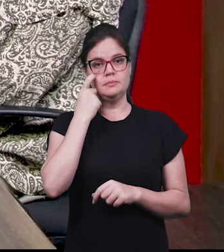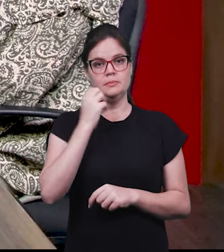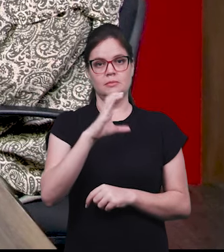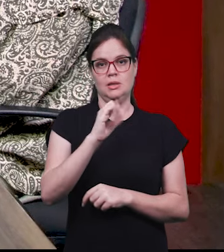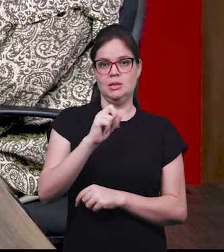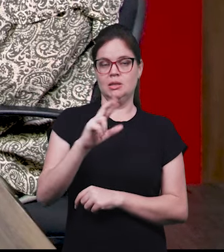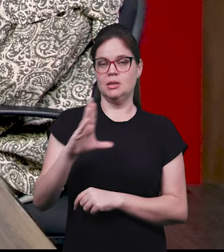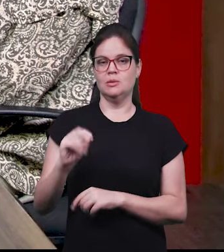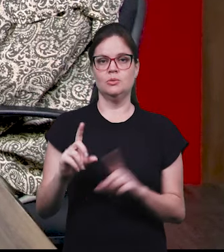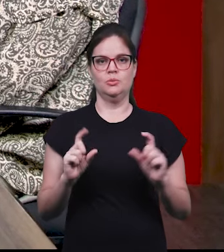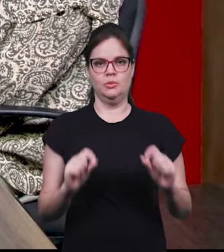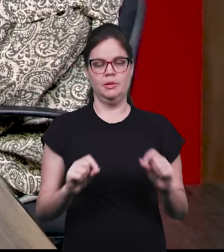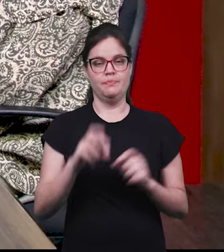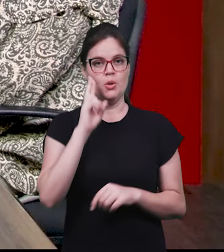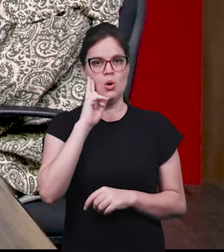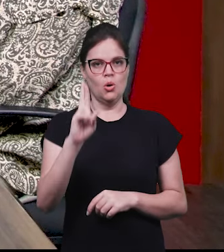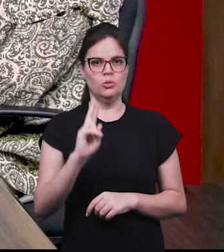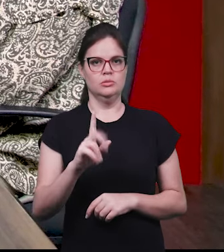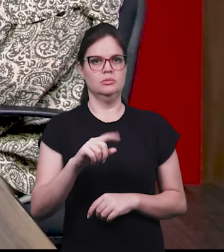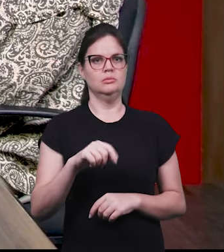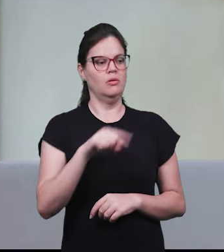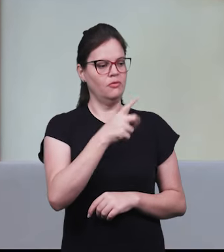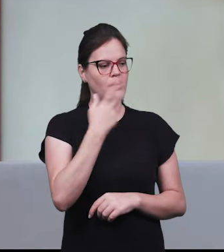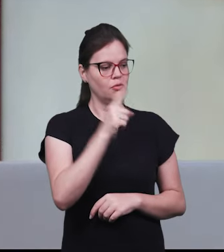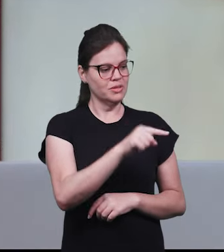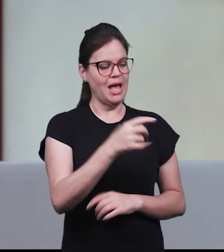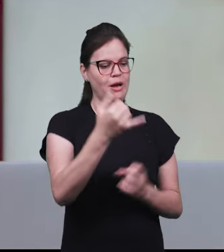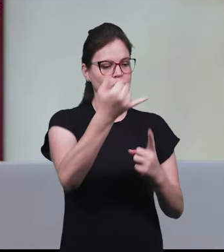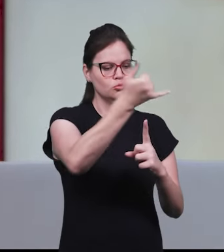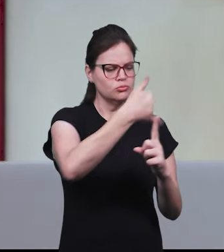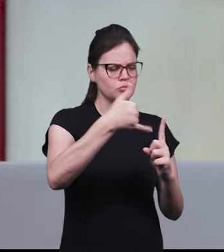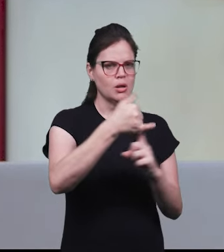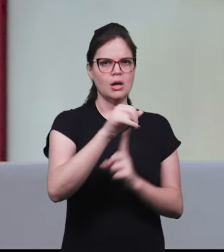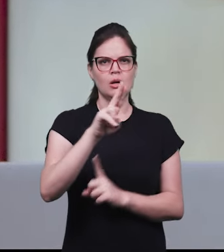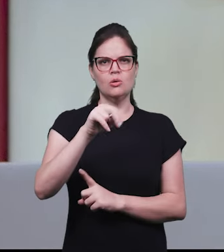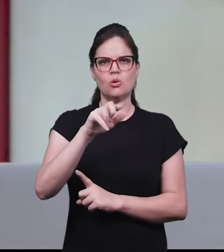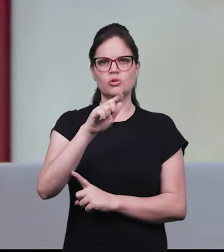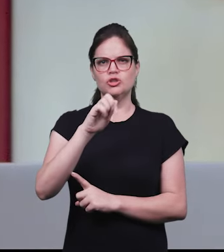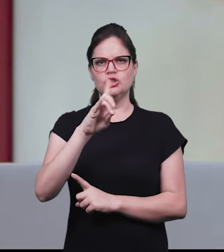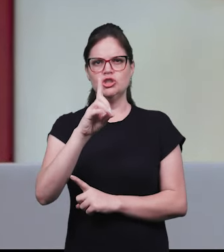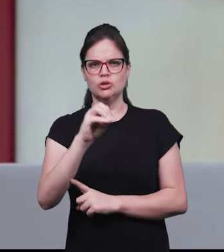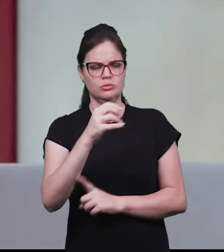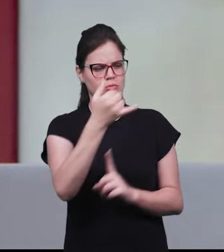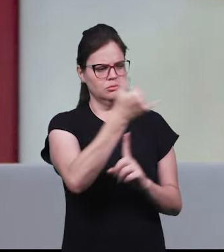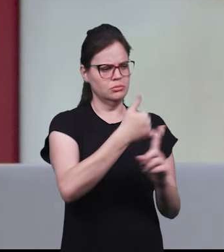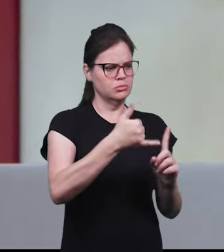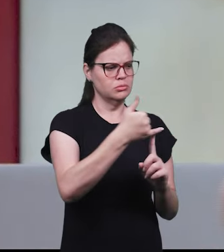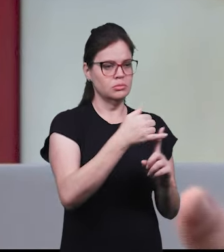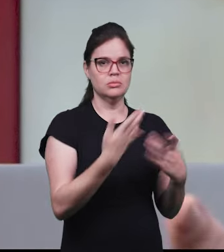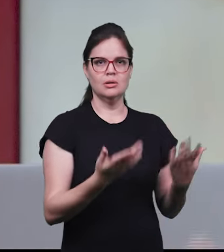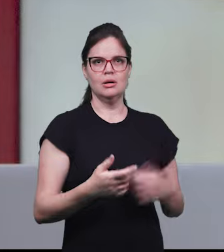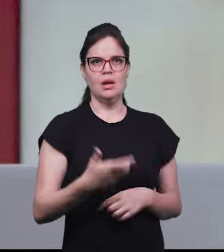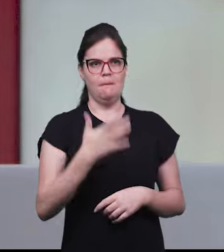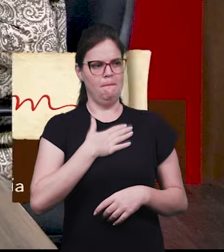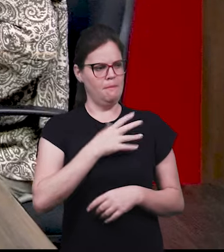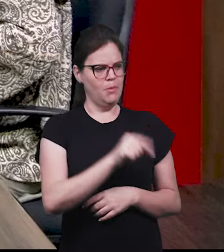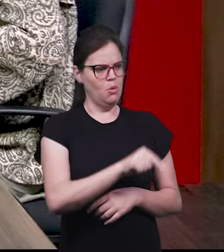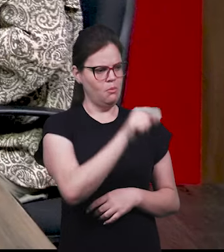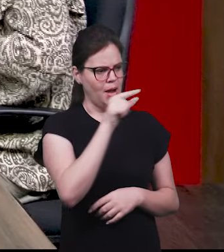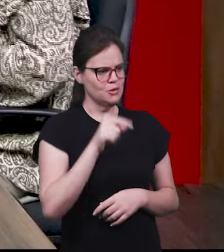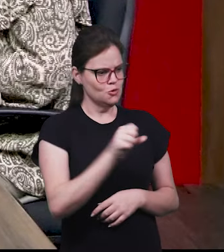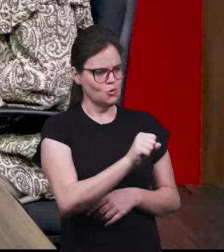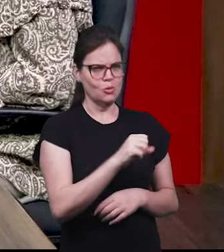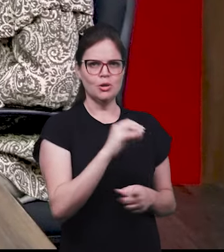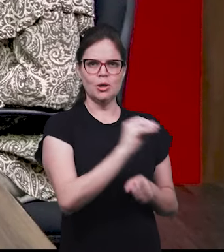Ciro, o Senhor deu o nome para ele de Ciro e chamou de ungido, sendo que ele era um rei pagão, certo? Meu pastor. Meu